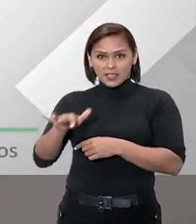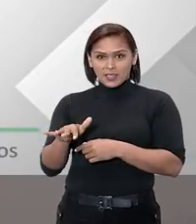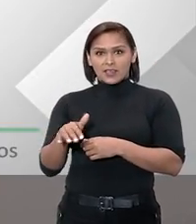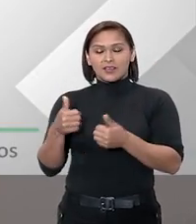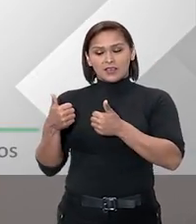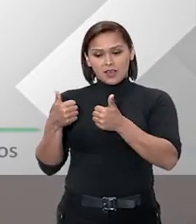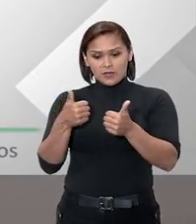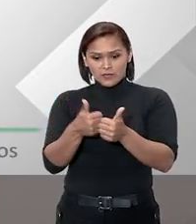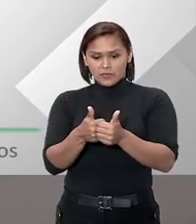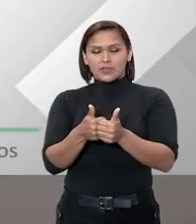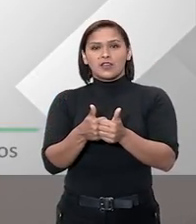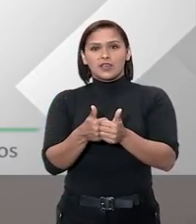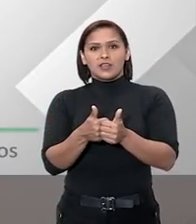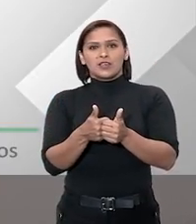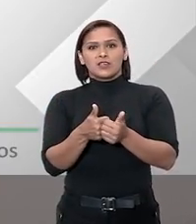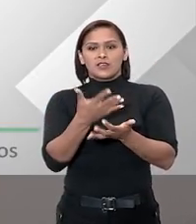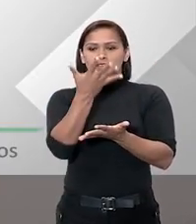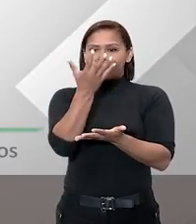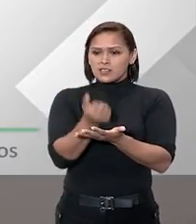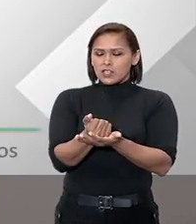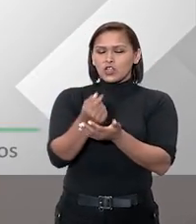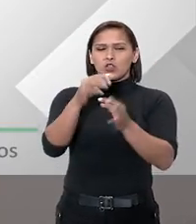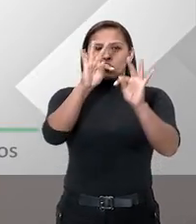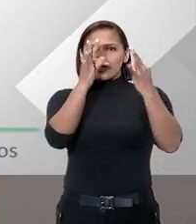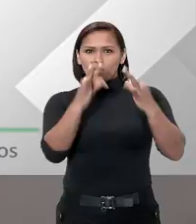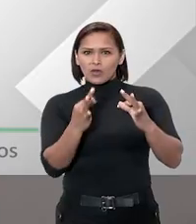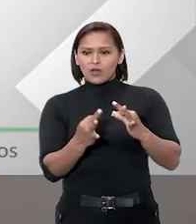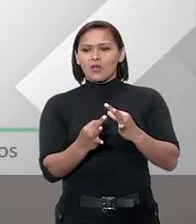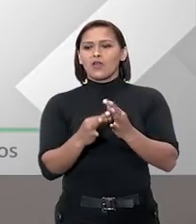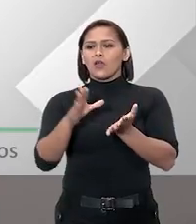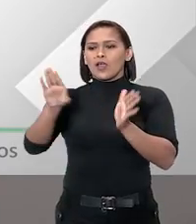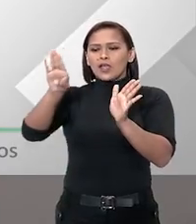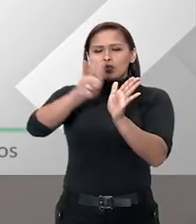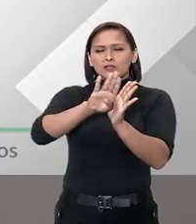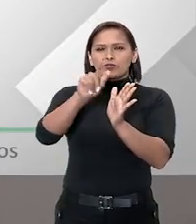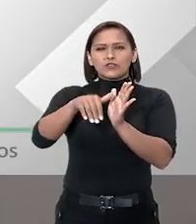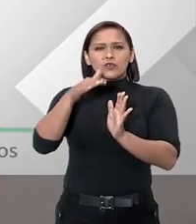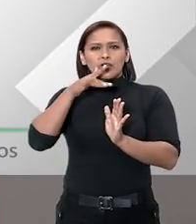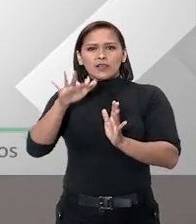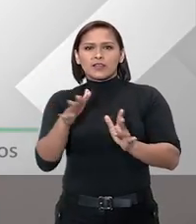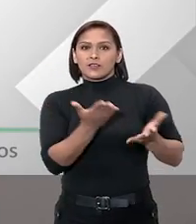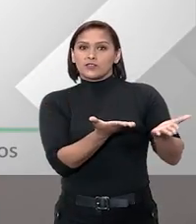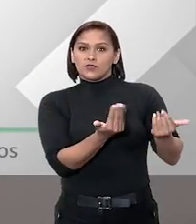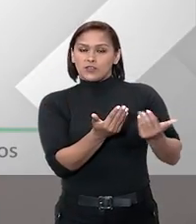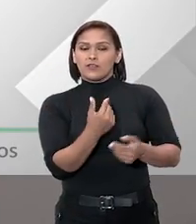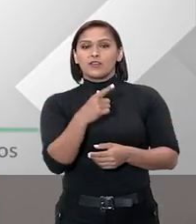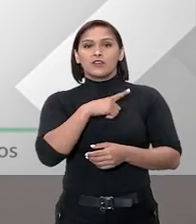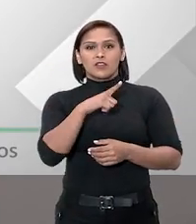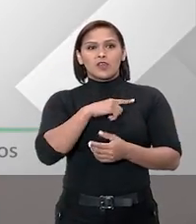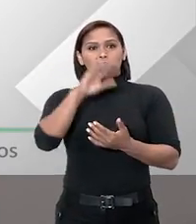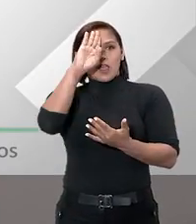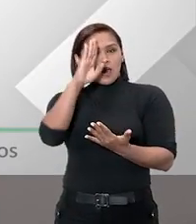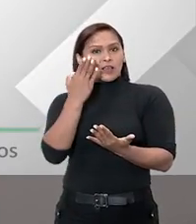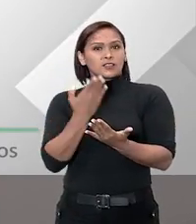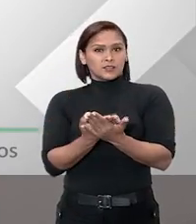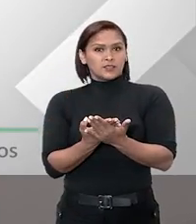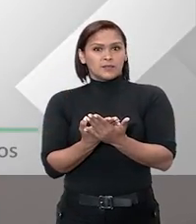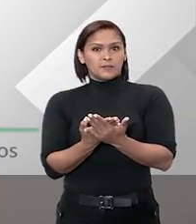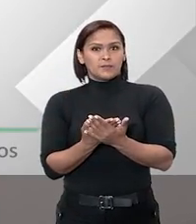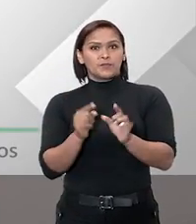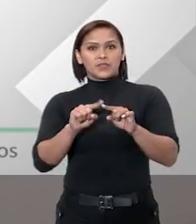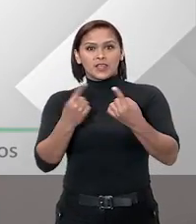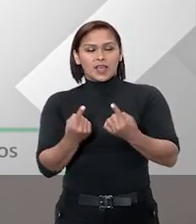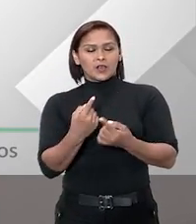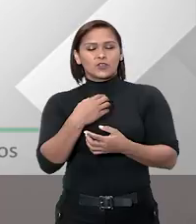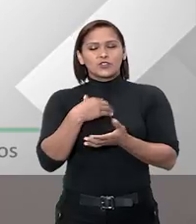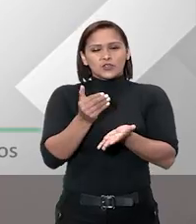que recepcionou, a nossa equipe técnica que recepcionou aquela criança ou adolescente, nós temos confiança nela. Aí,